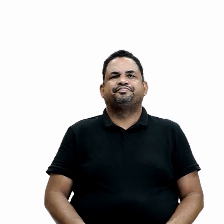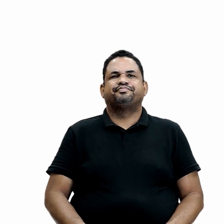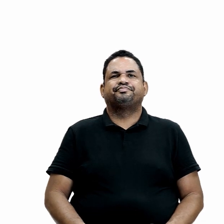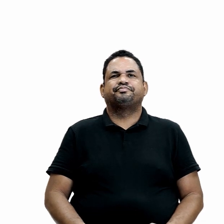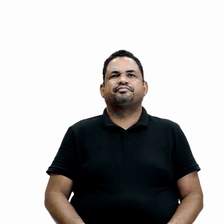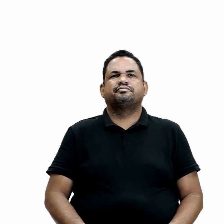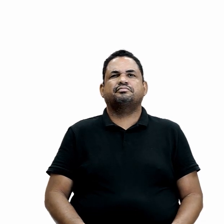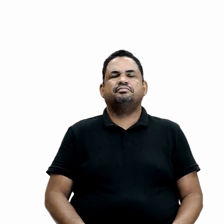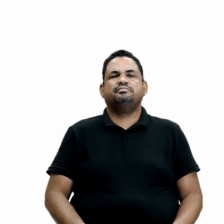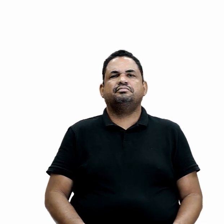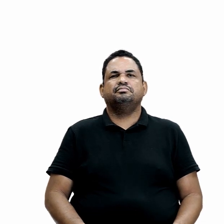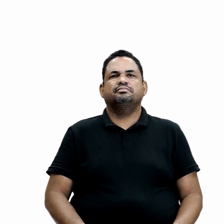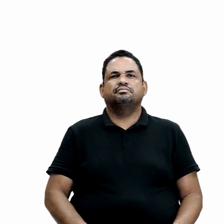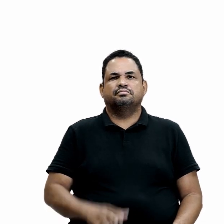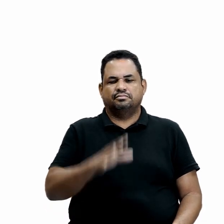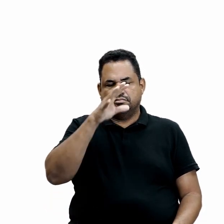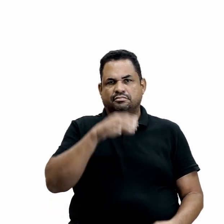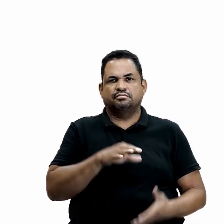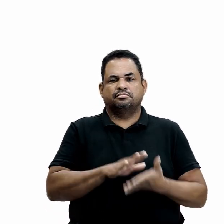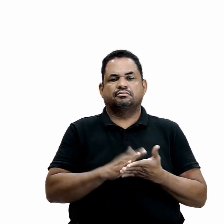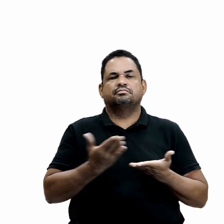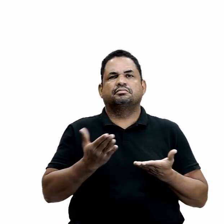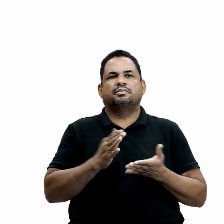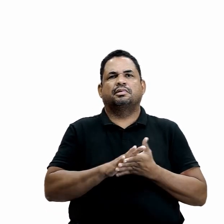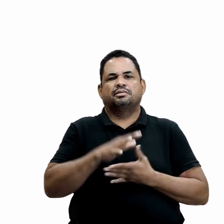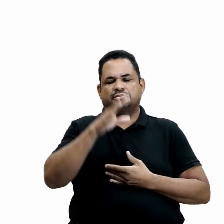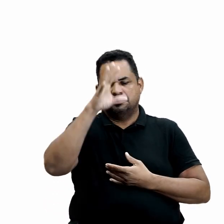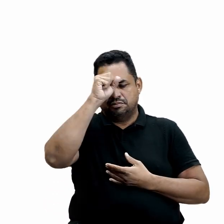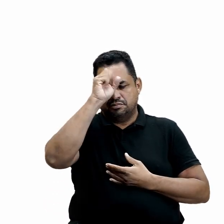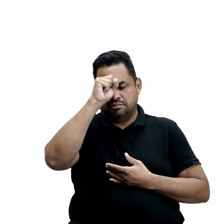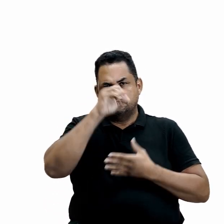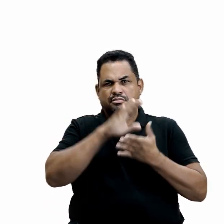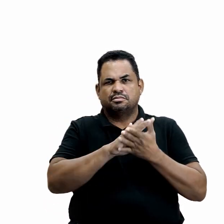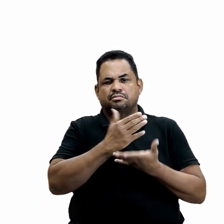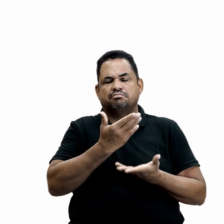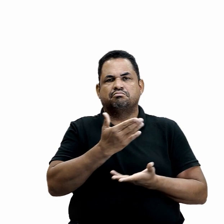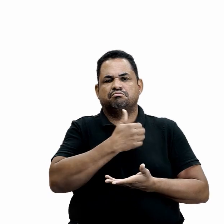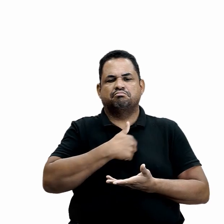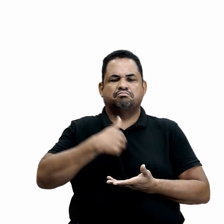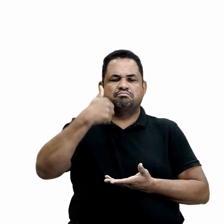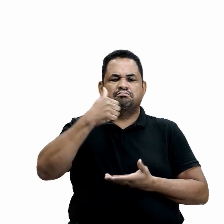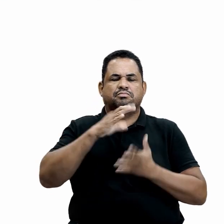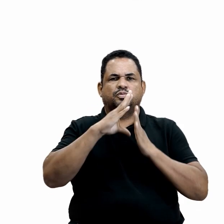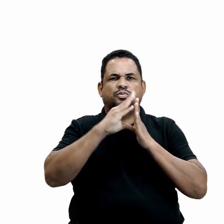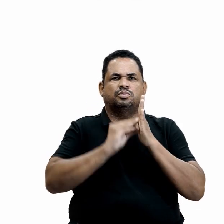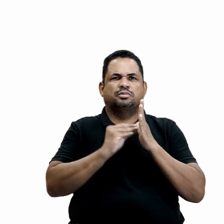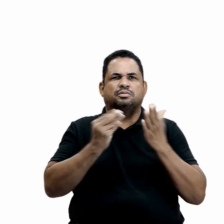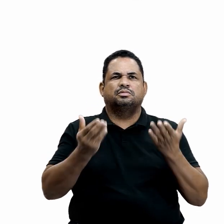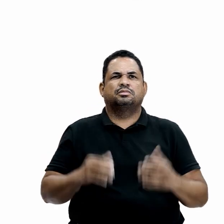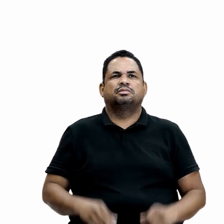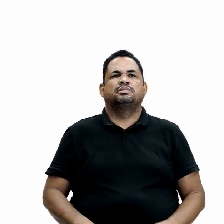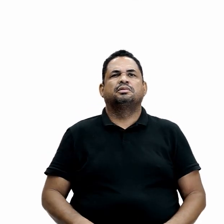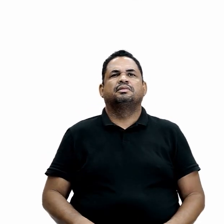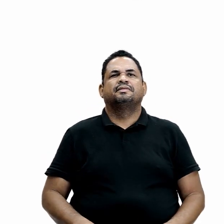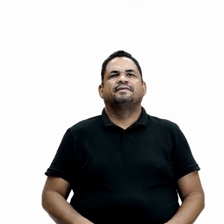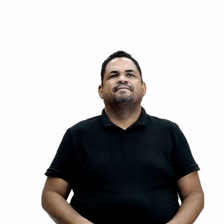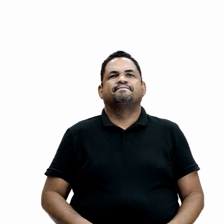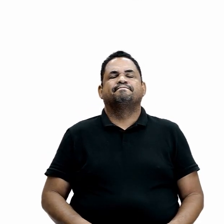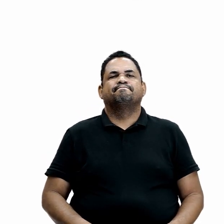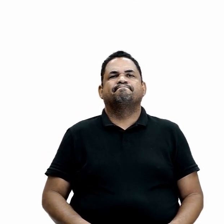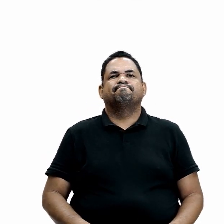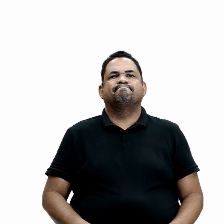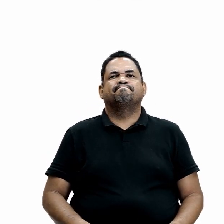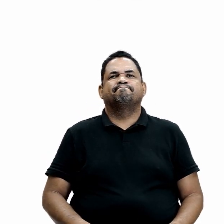Para aprendermos mais um pouco e se inteirarmos desses conteúdos que abordamos, vamos fazer aqui um aprender